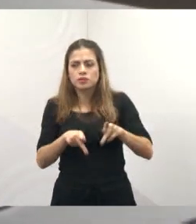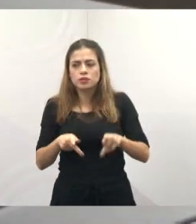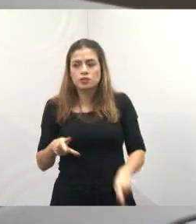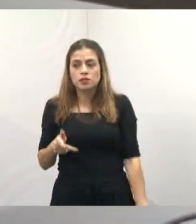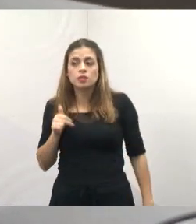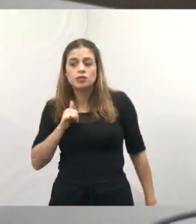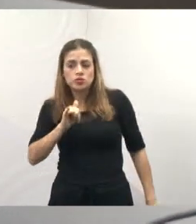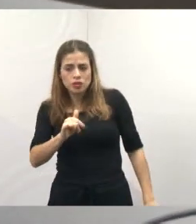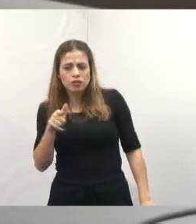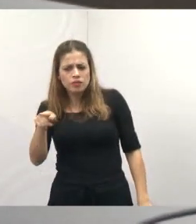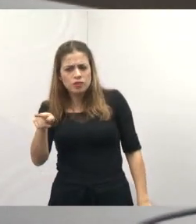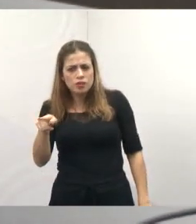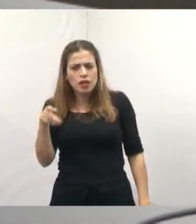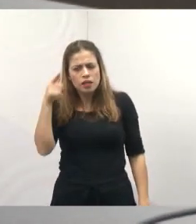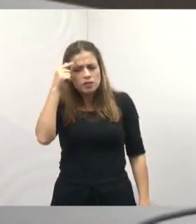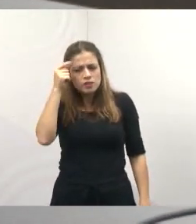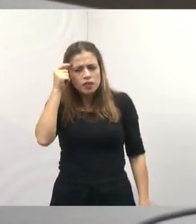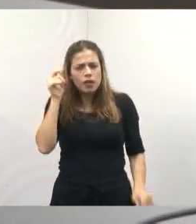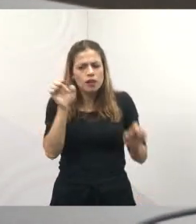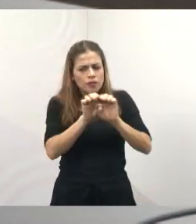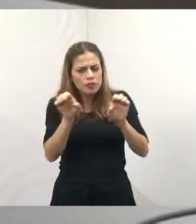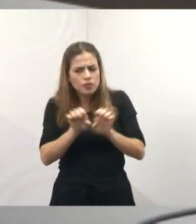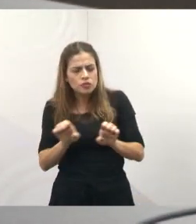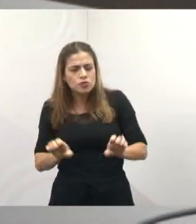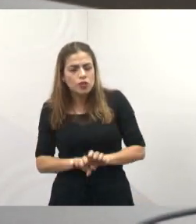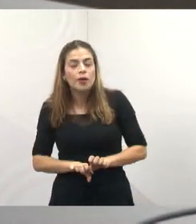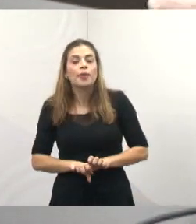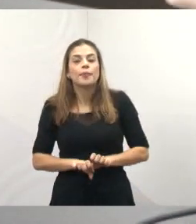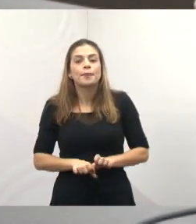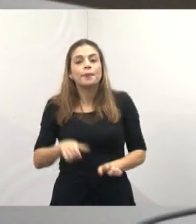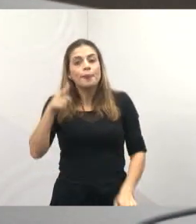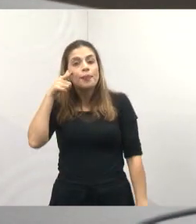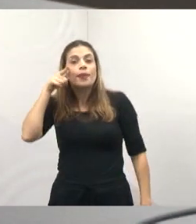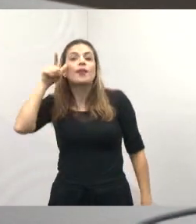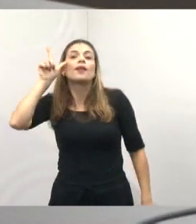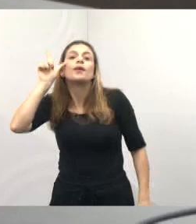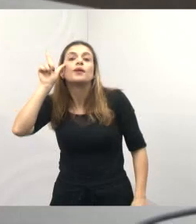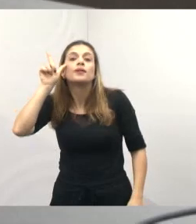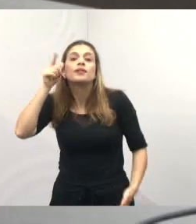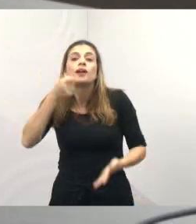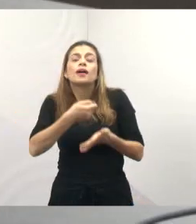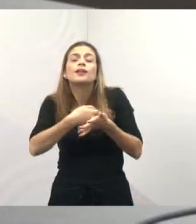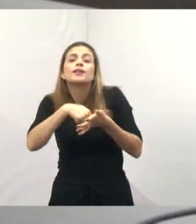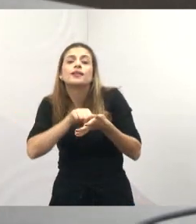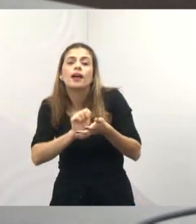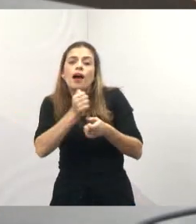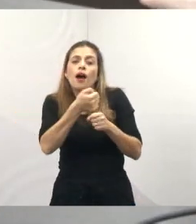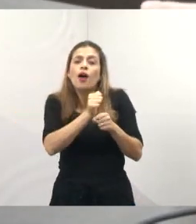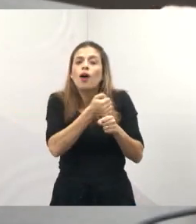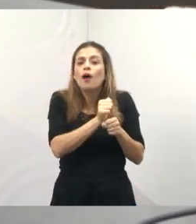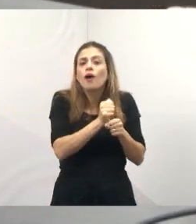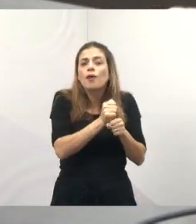aqui, Sazak, você que está na infraestrutura aí, que ontem assinaram a obra